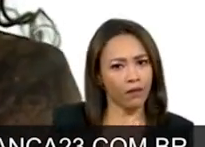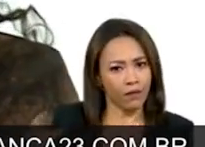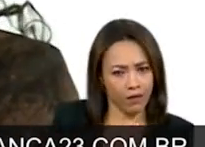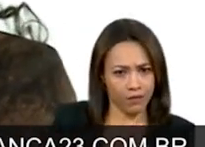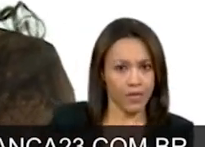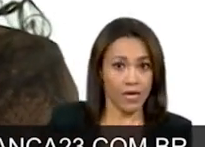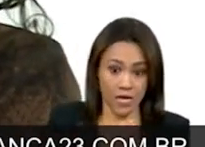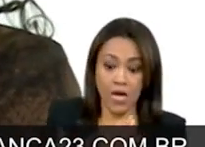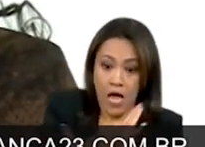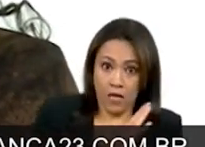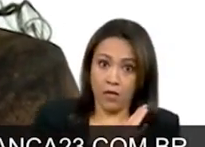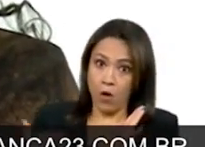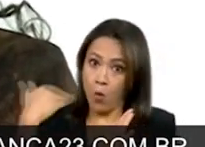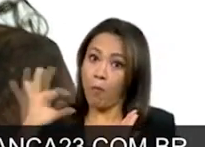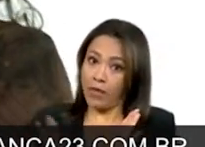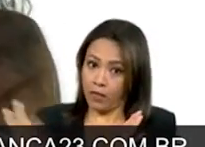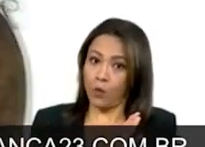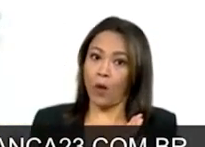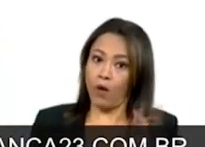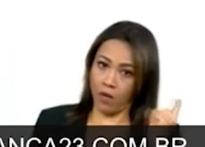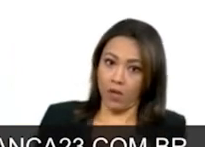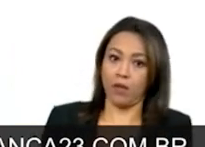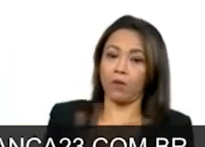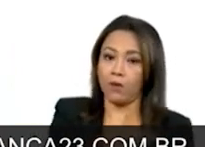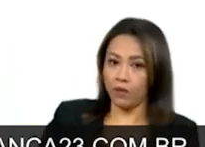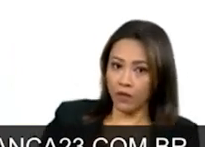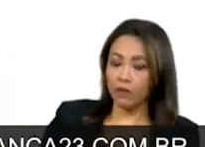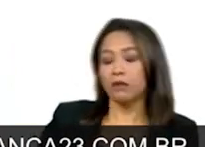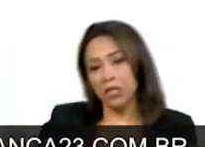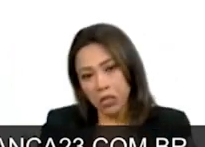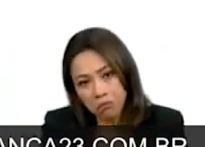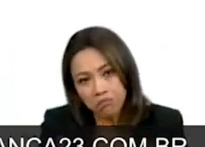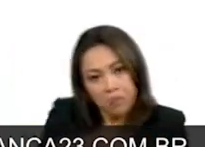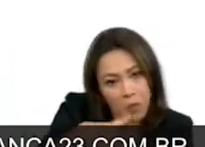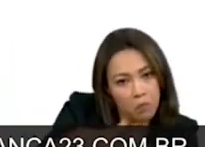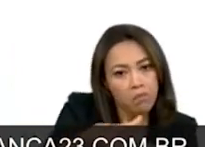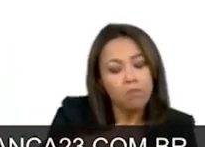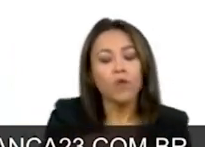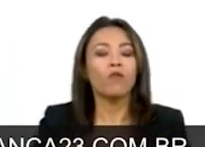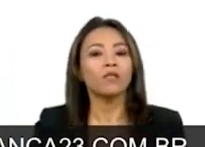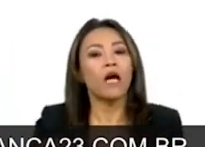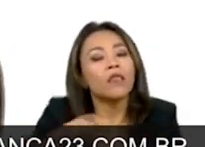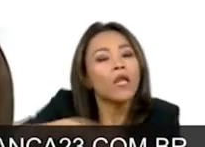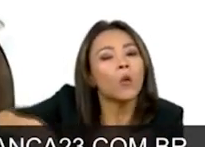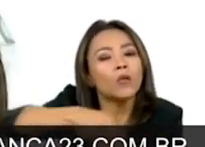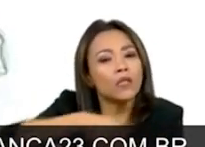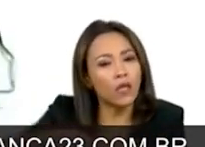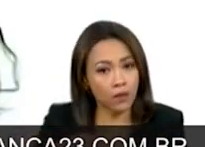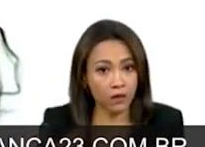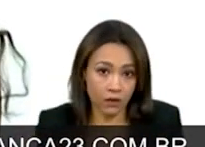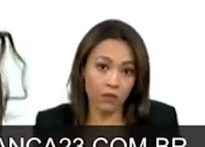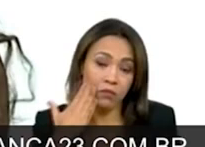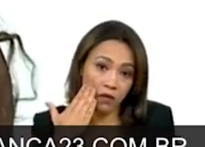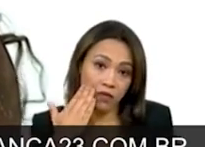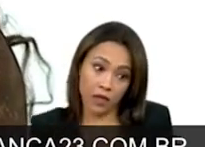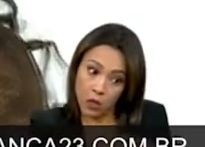esse percentual pré-determinado pelo governo e faça essa negociação de maneira independente, diretamente com as operadoras, o que também seria